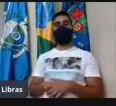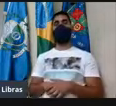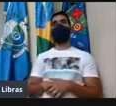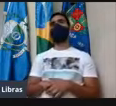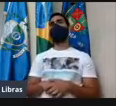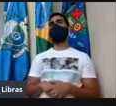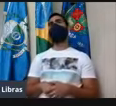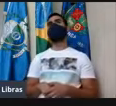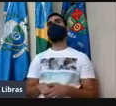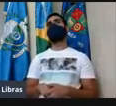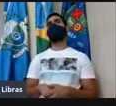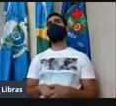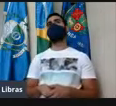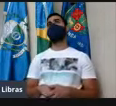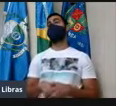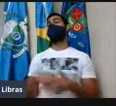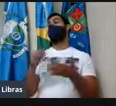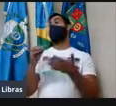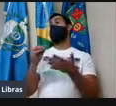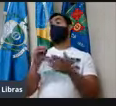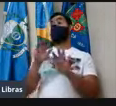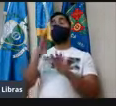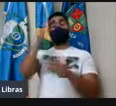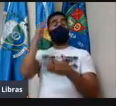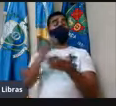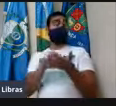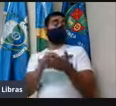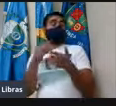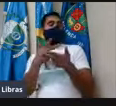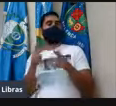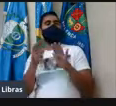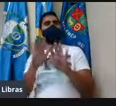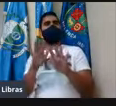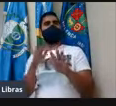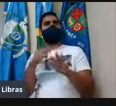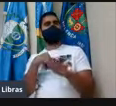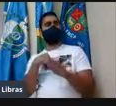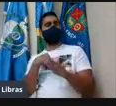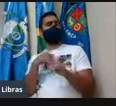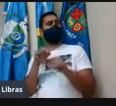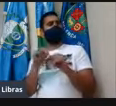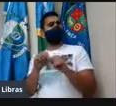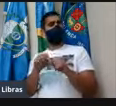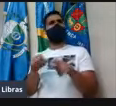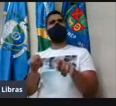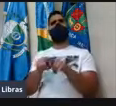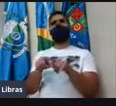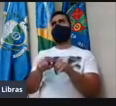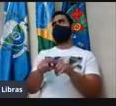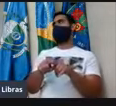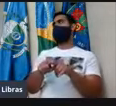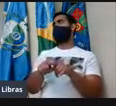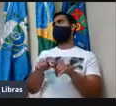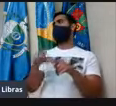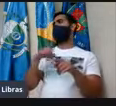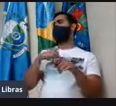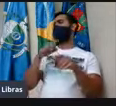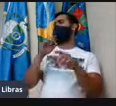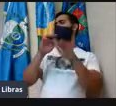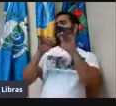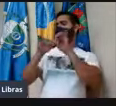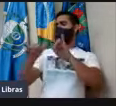do jeito que queriam, mas cumpri com a minha parte e vou cumprir para trazer todas